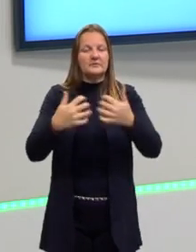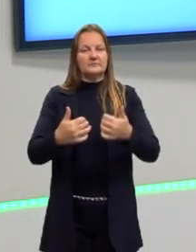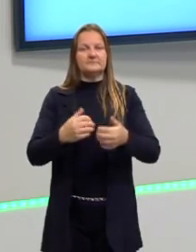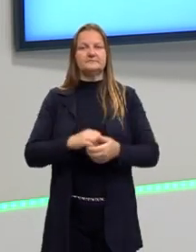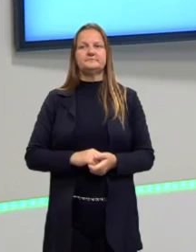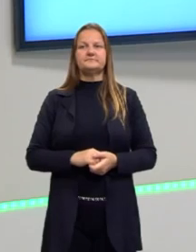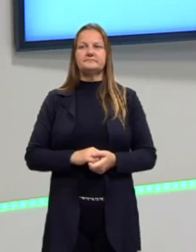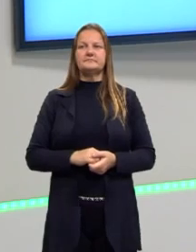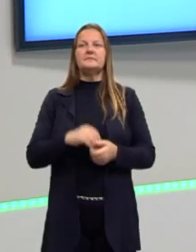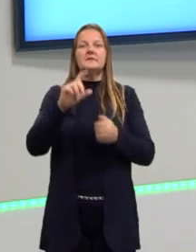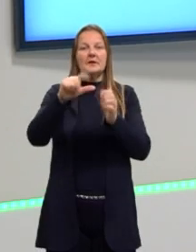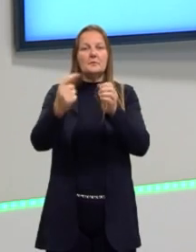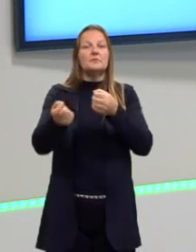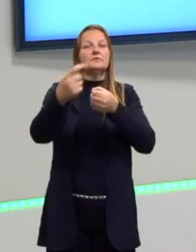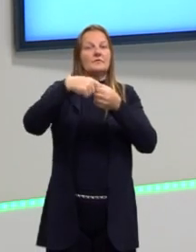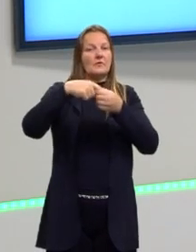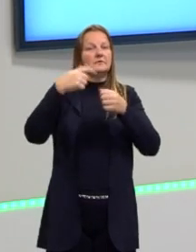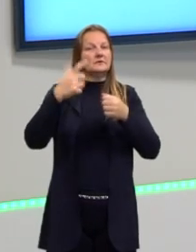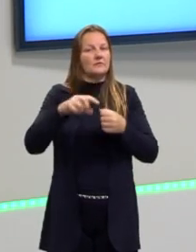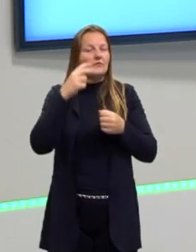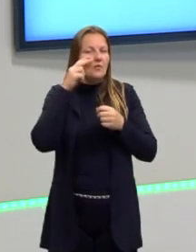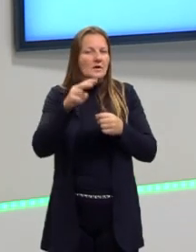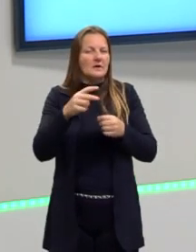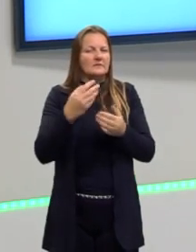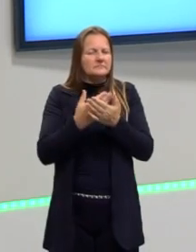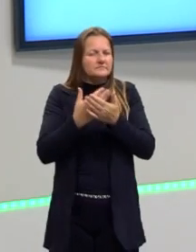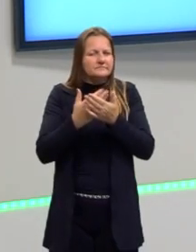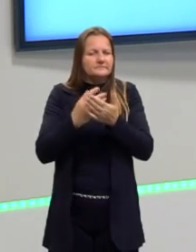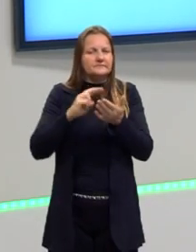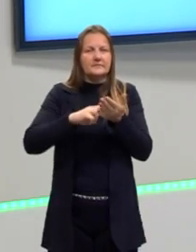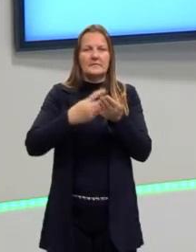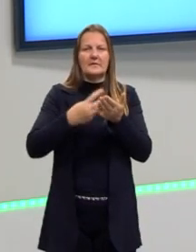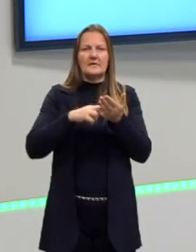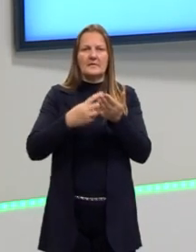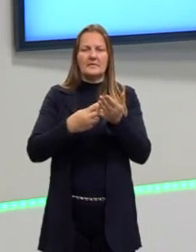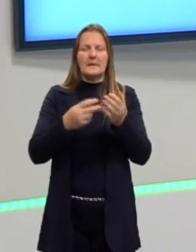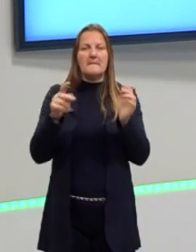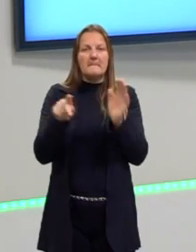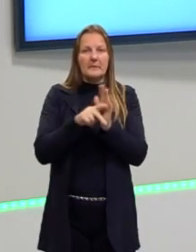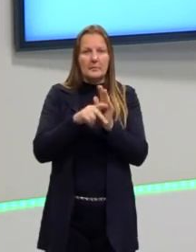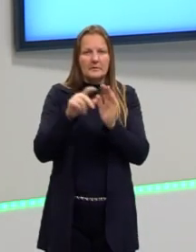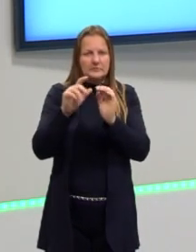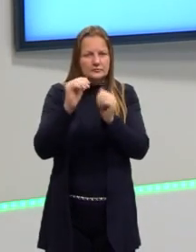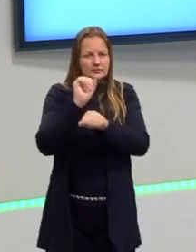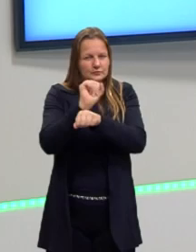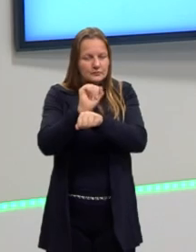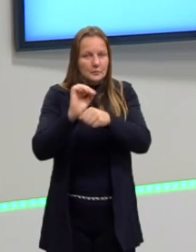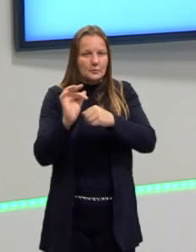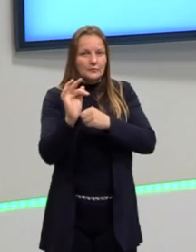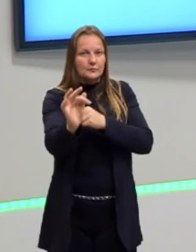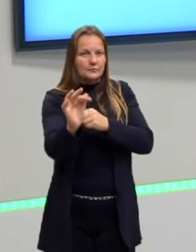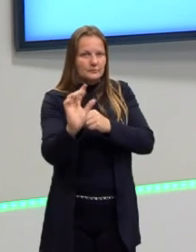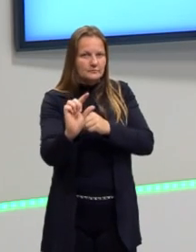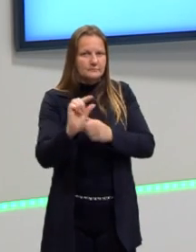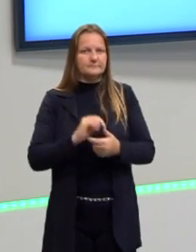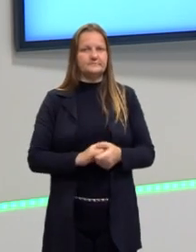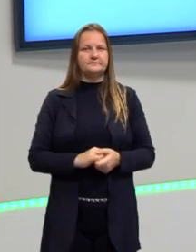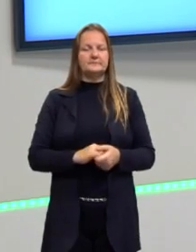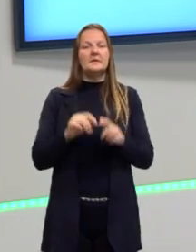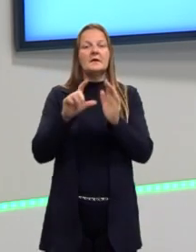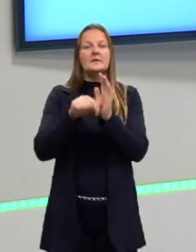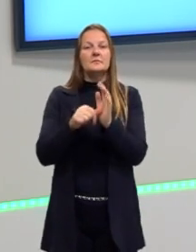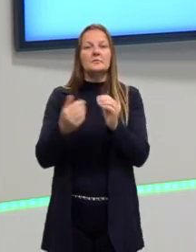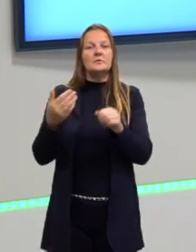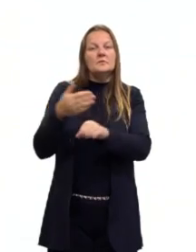depois nós vamos voltar nessa questão e nós vamos trabalhar a interpretação dessa questão daqui a pouquinho e nós vamos também entrar